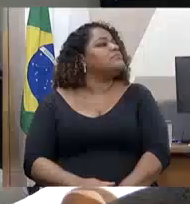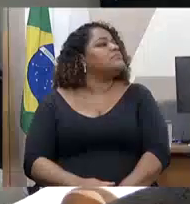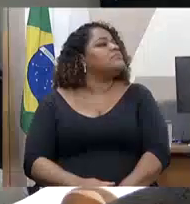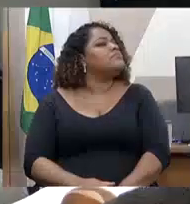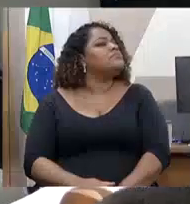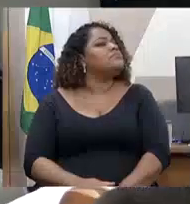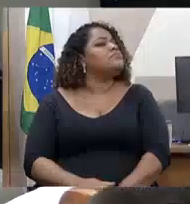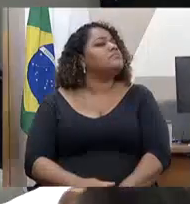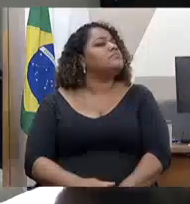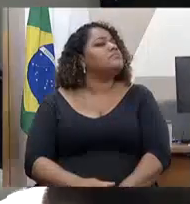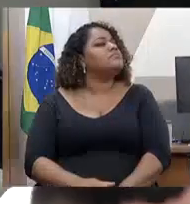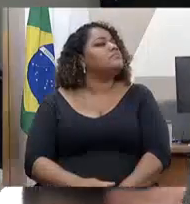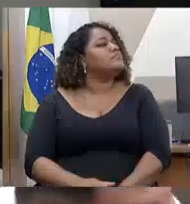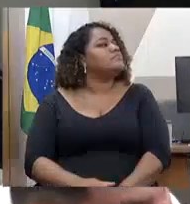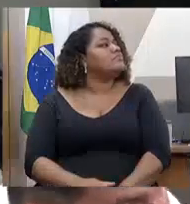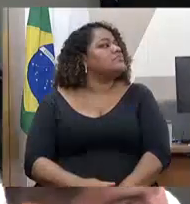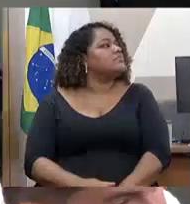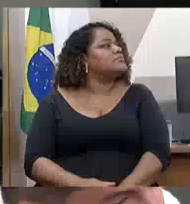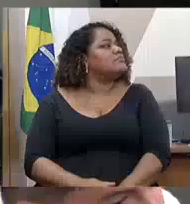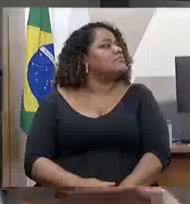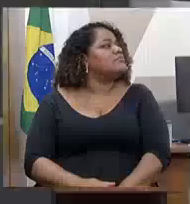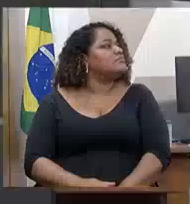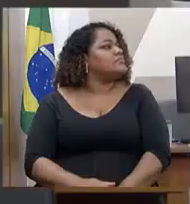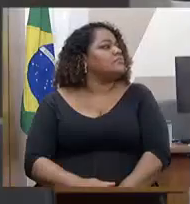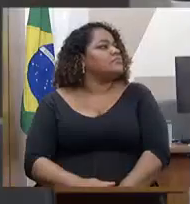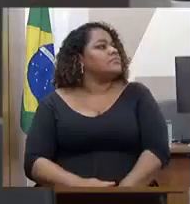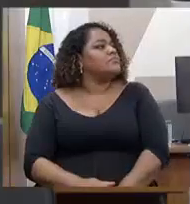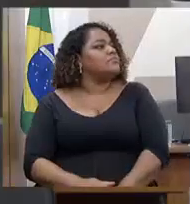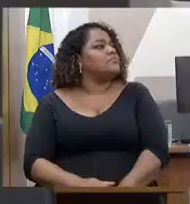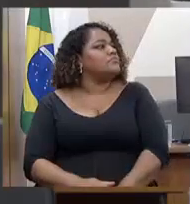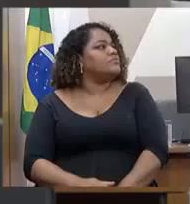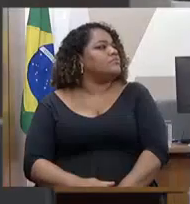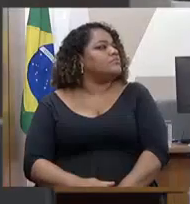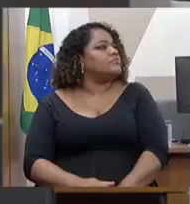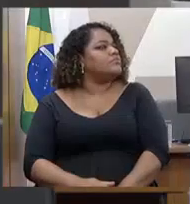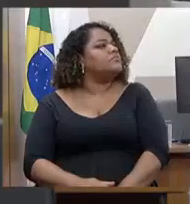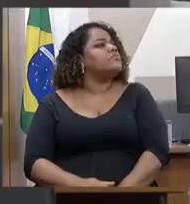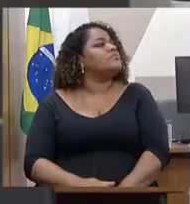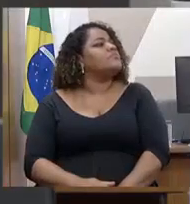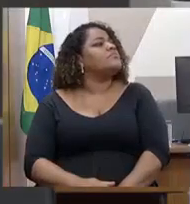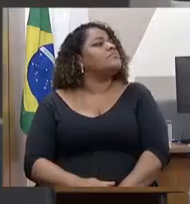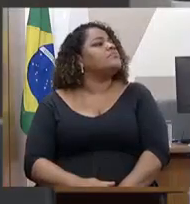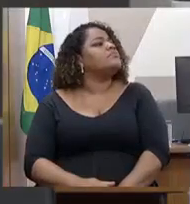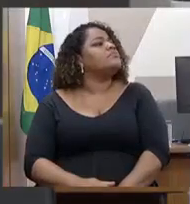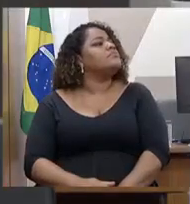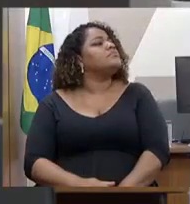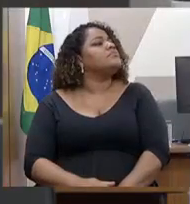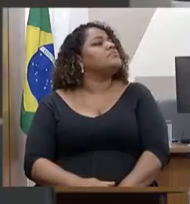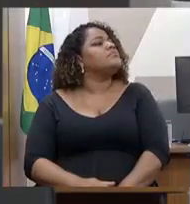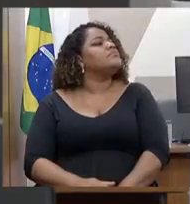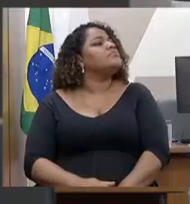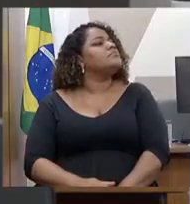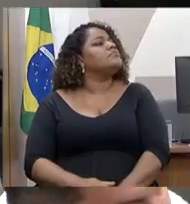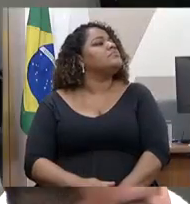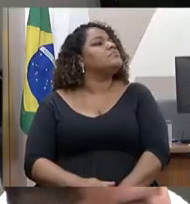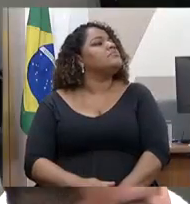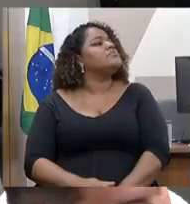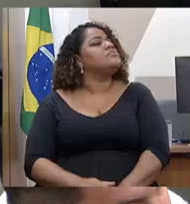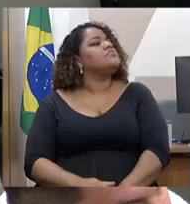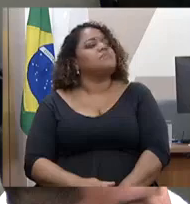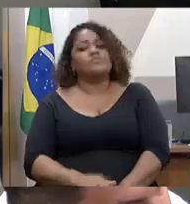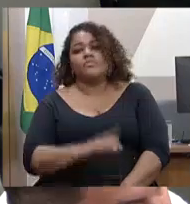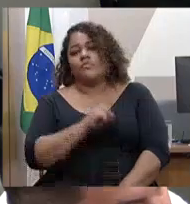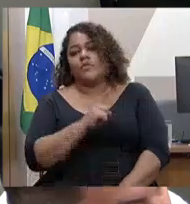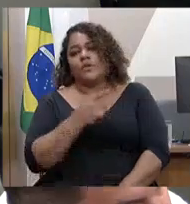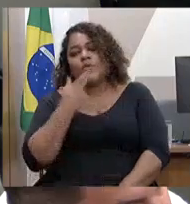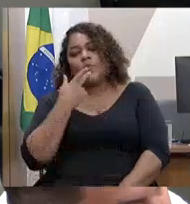Ah tá não entendi é assim não tranquilo sim é eu